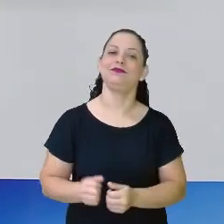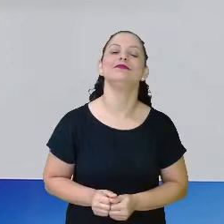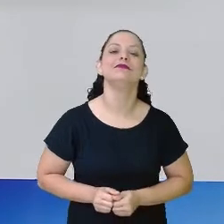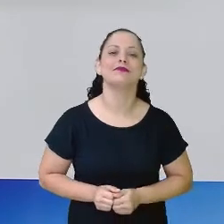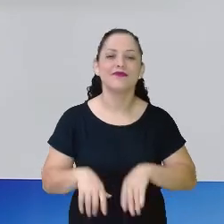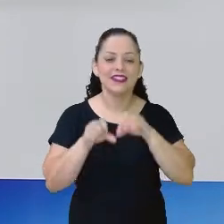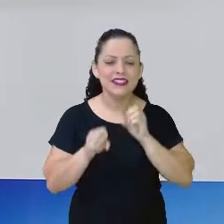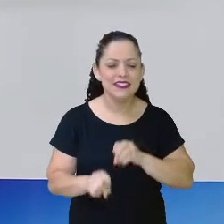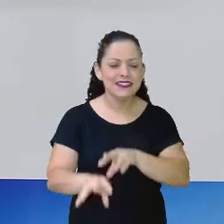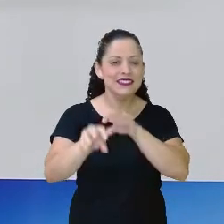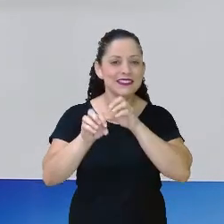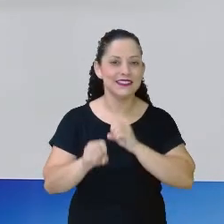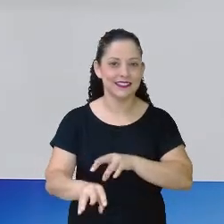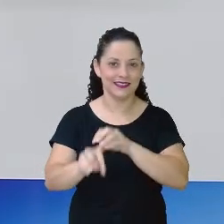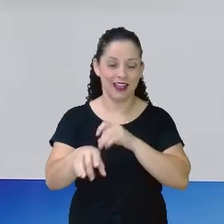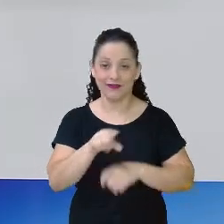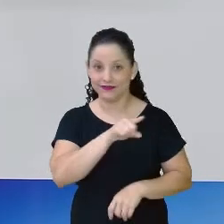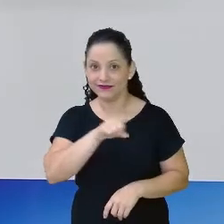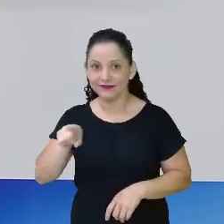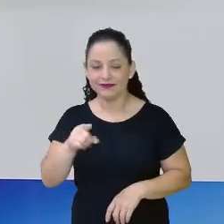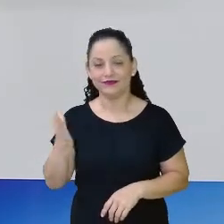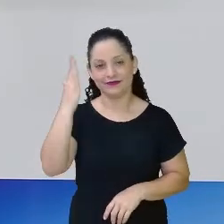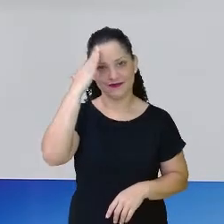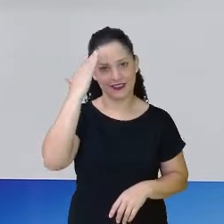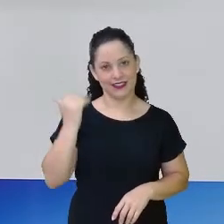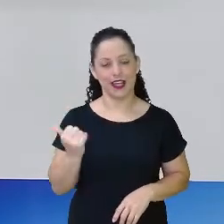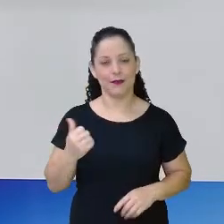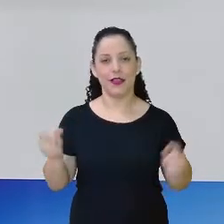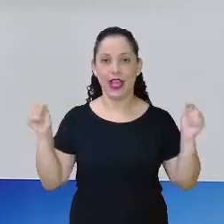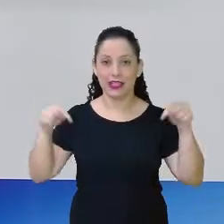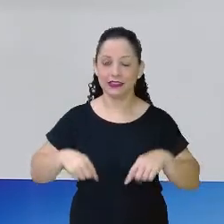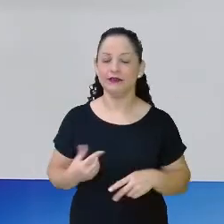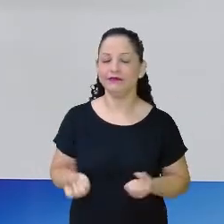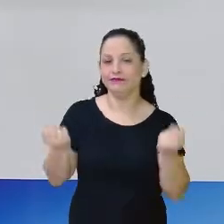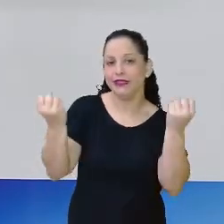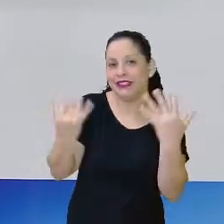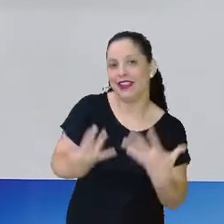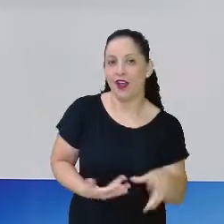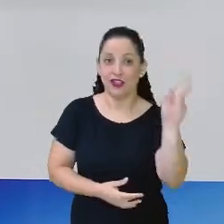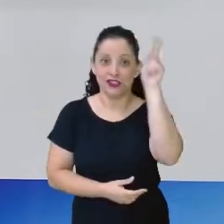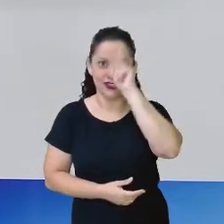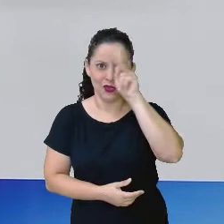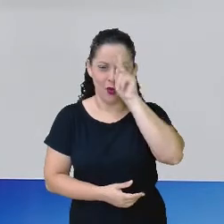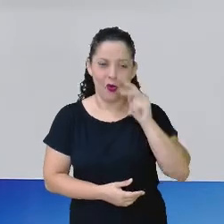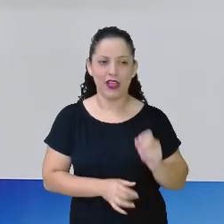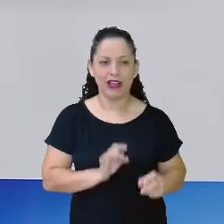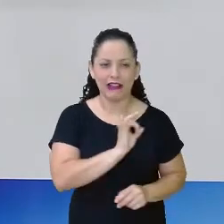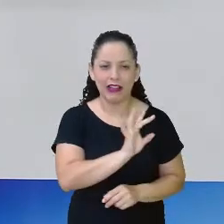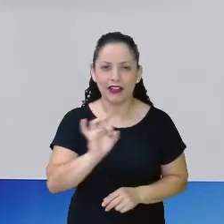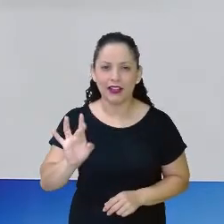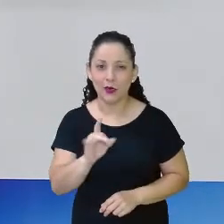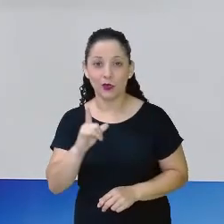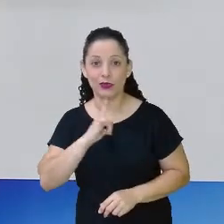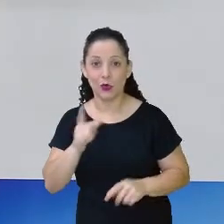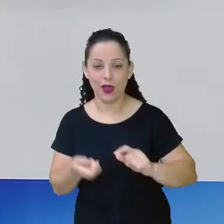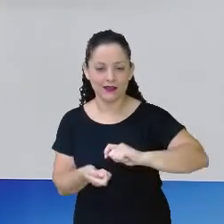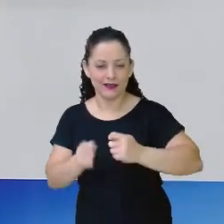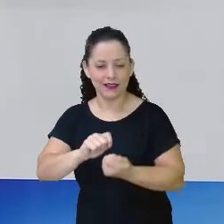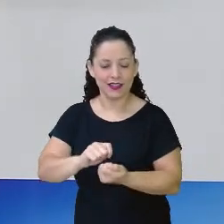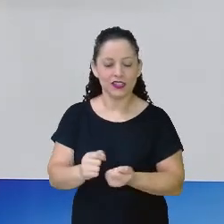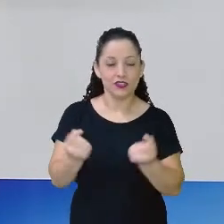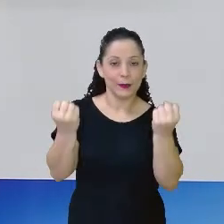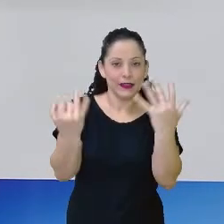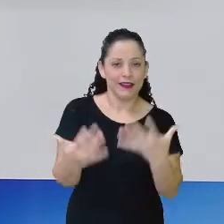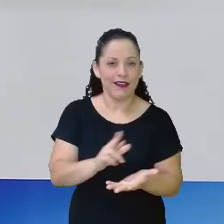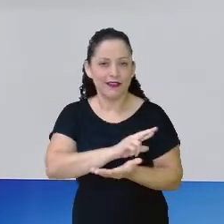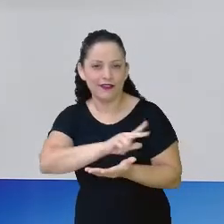avós para netos. E você sabe, não é? Quando a gente conta uma história, cada um conta de uma maneira. Por isso que não só os